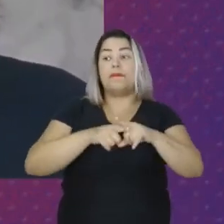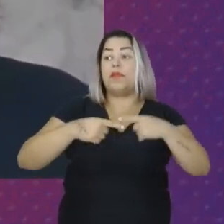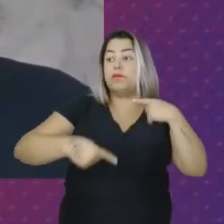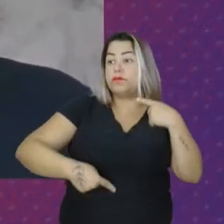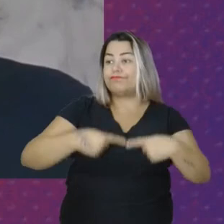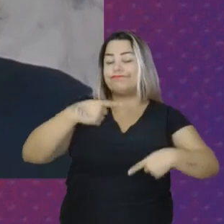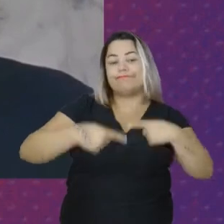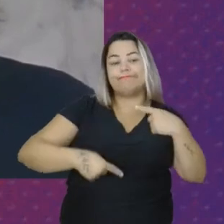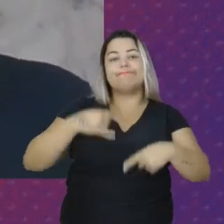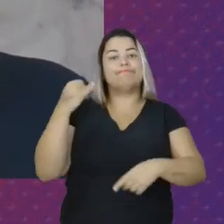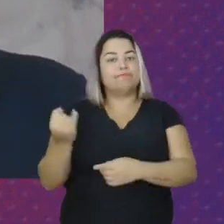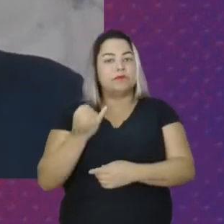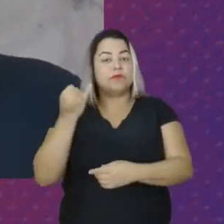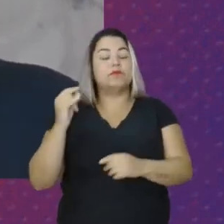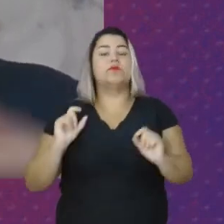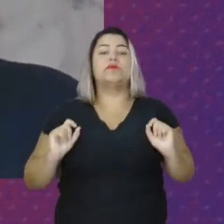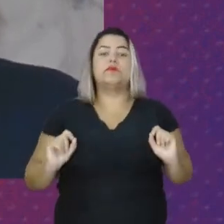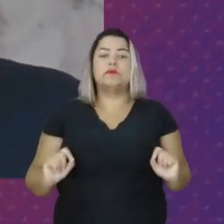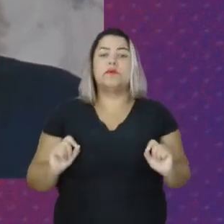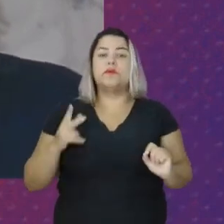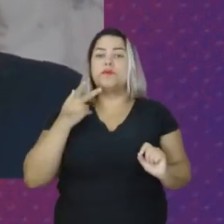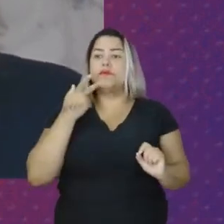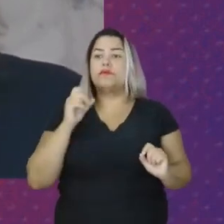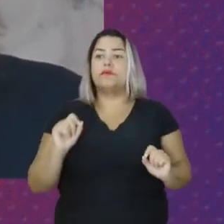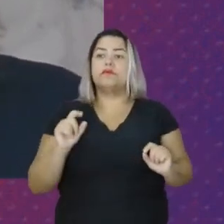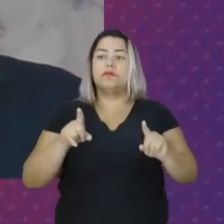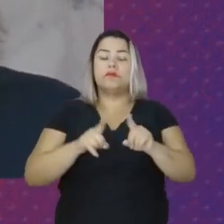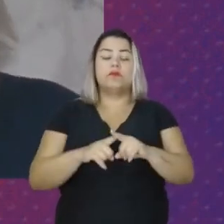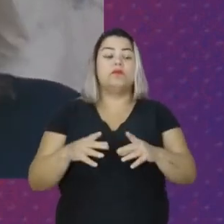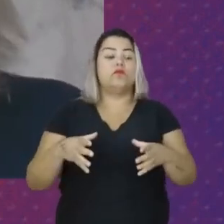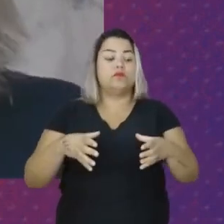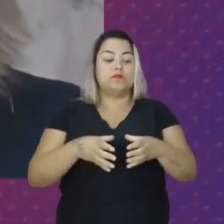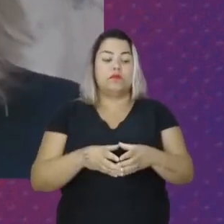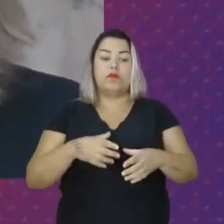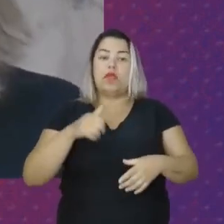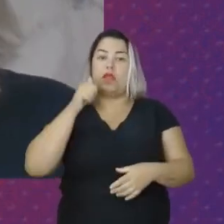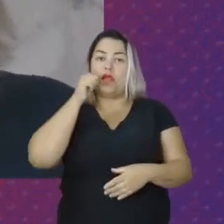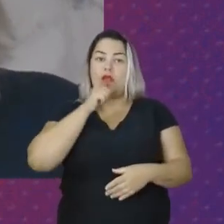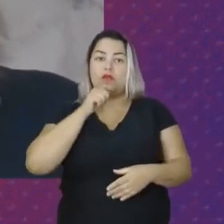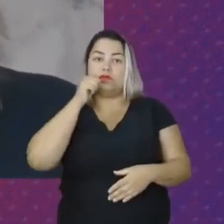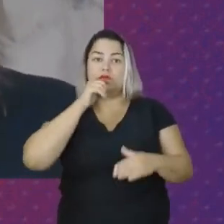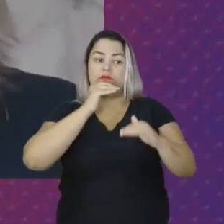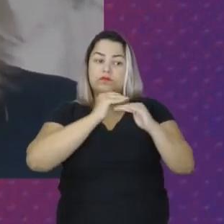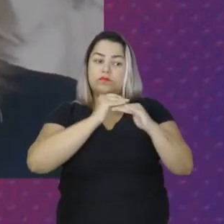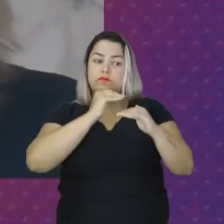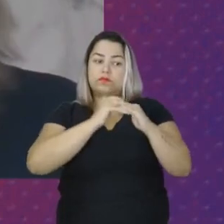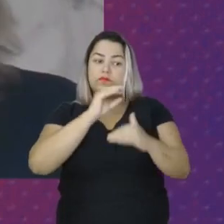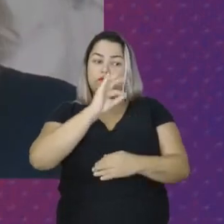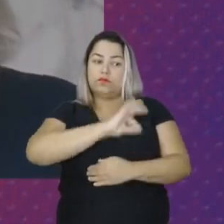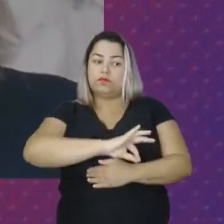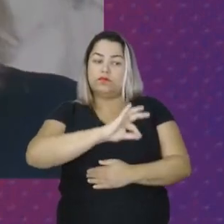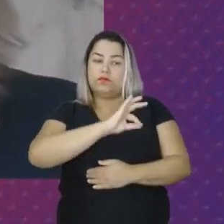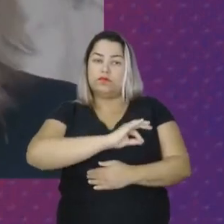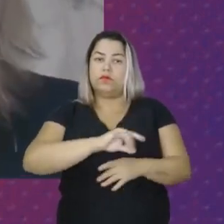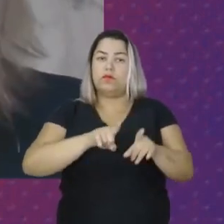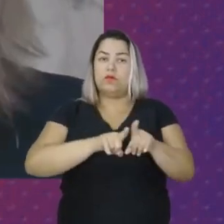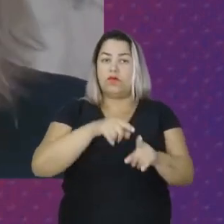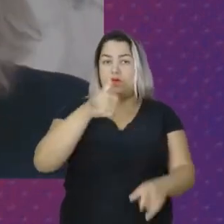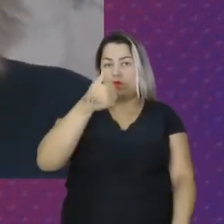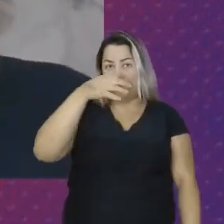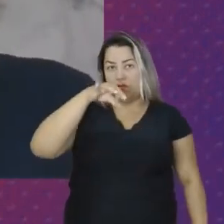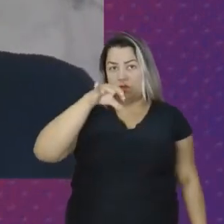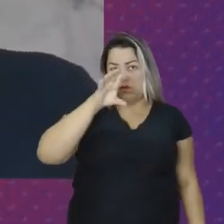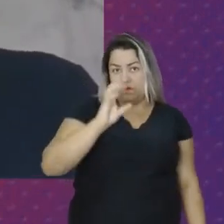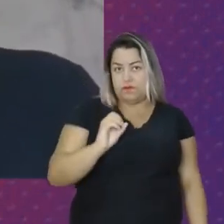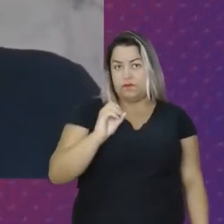política importante para o conjunto das mulheres, a igualdade salarial e a Convenção 190 da